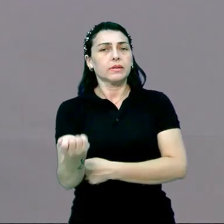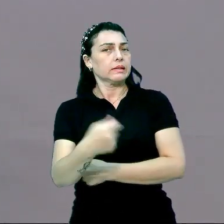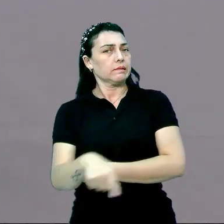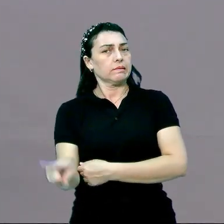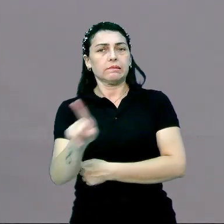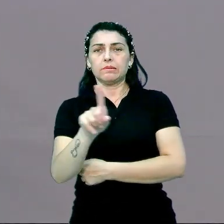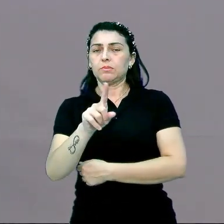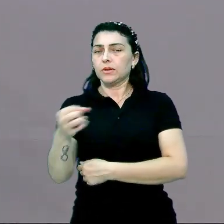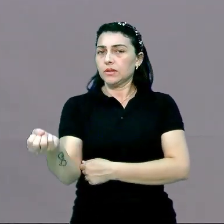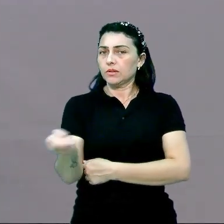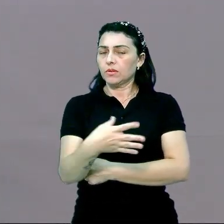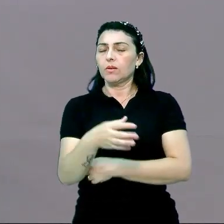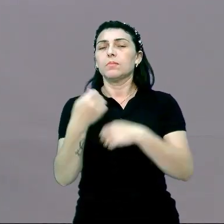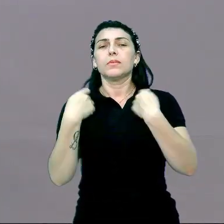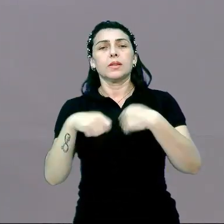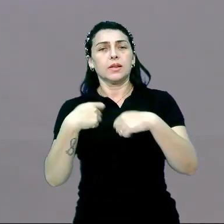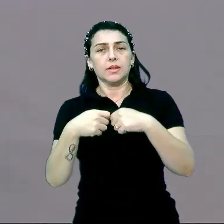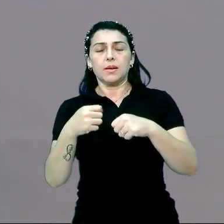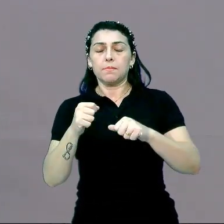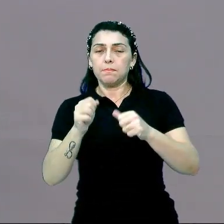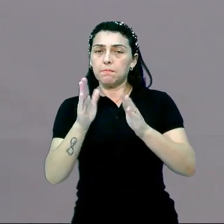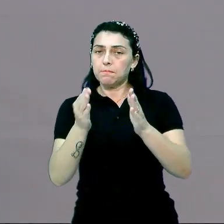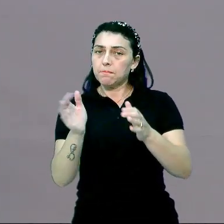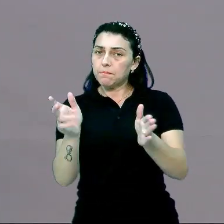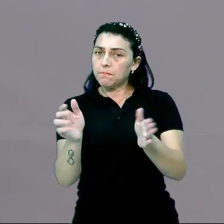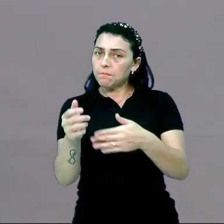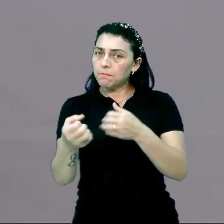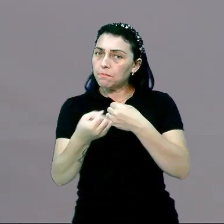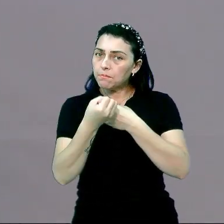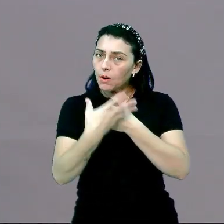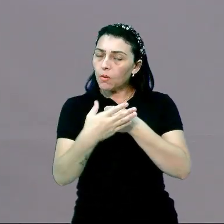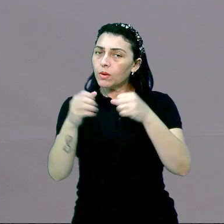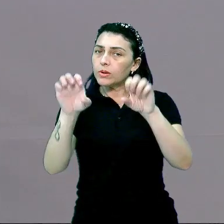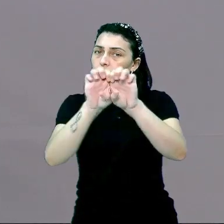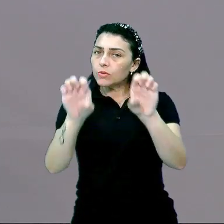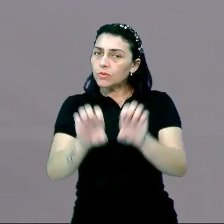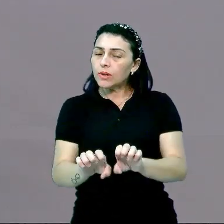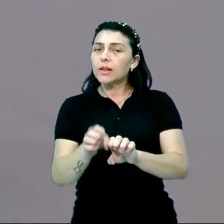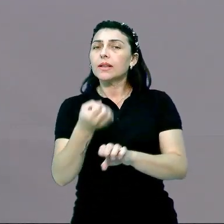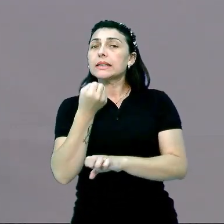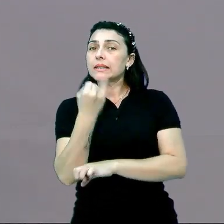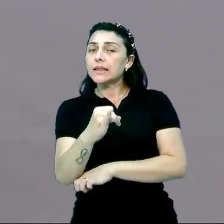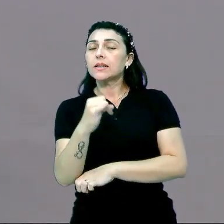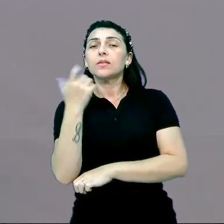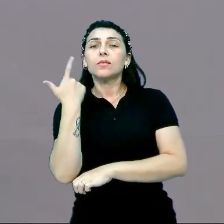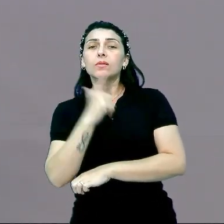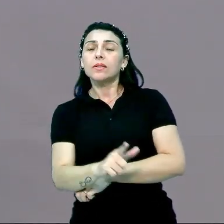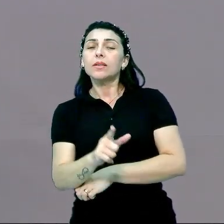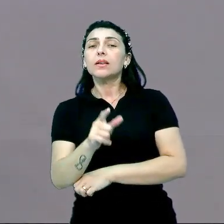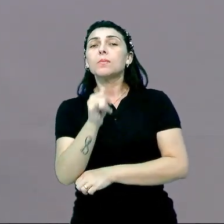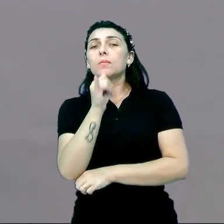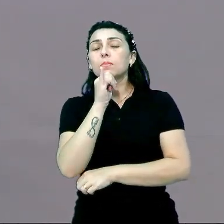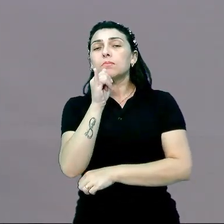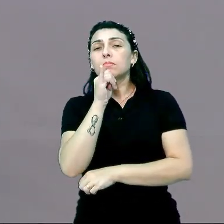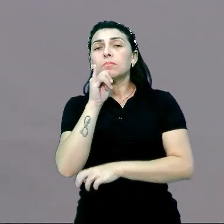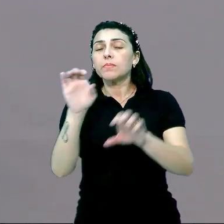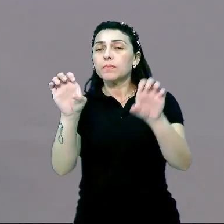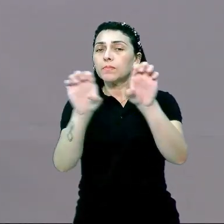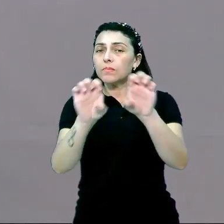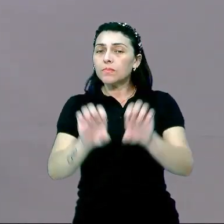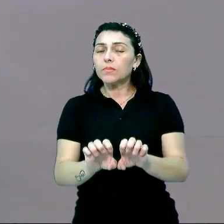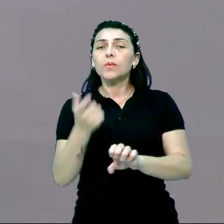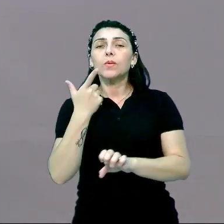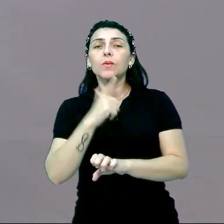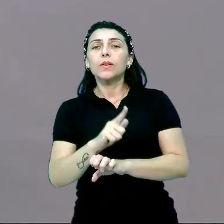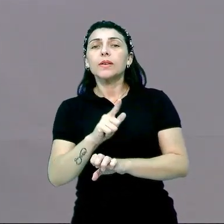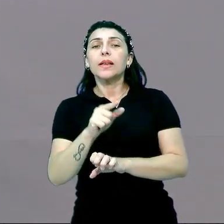não precisa ser inédita, precisa ser bem estruturada. Se você, por exemplo, consegue uma estrutura e